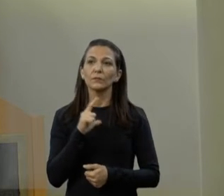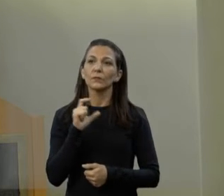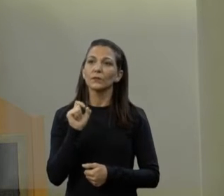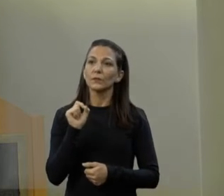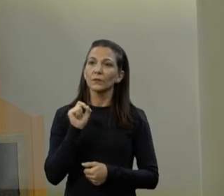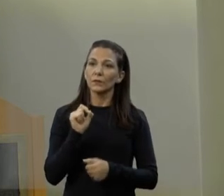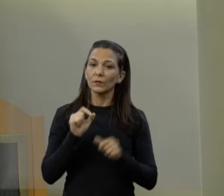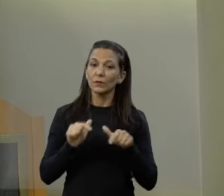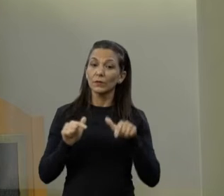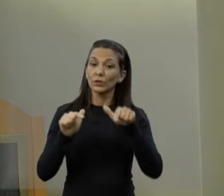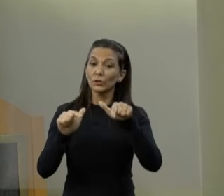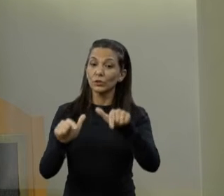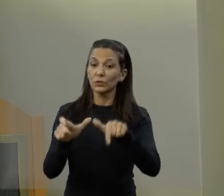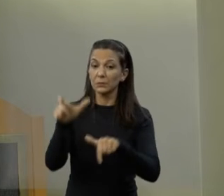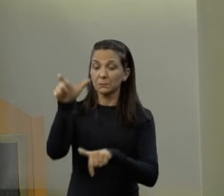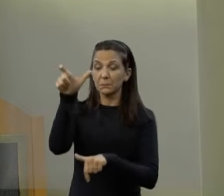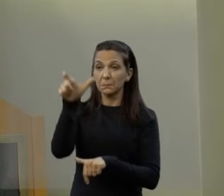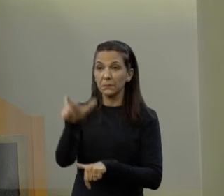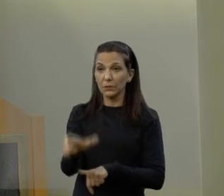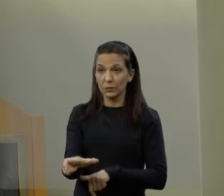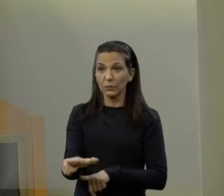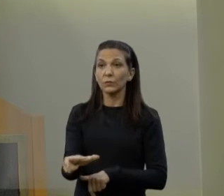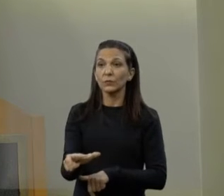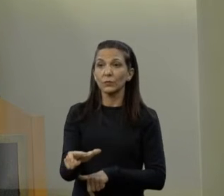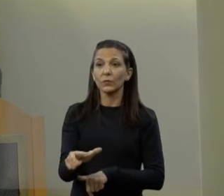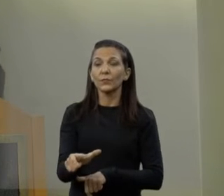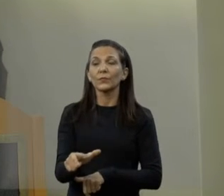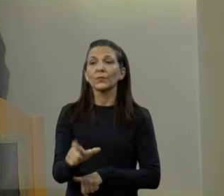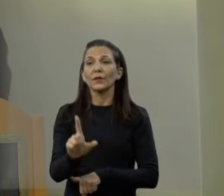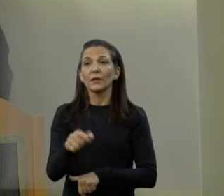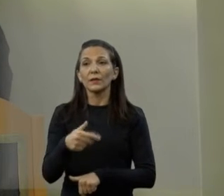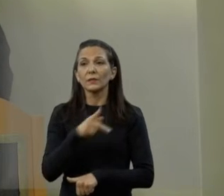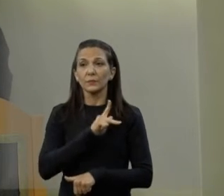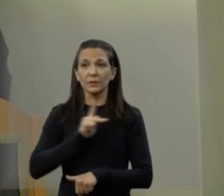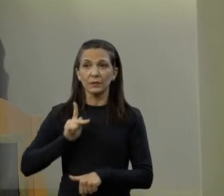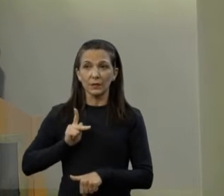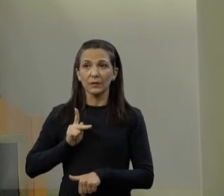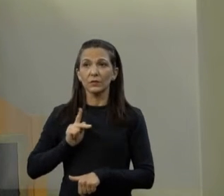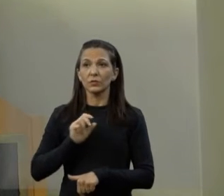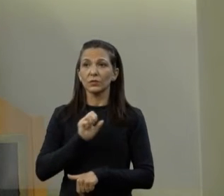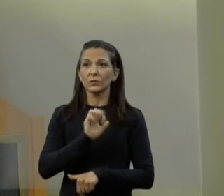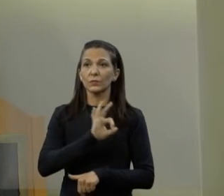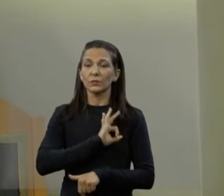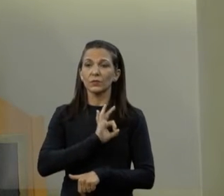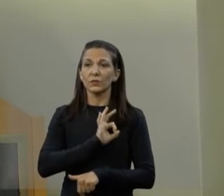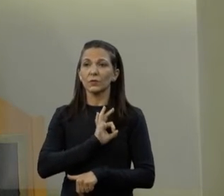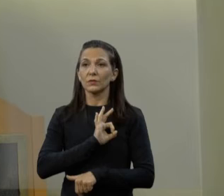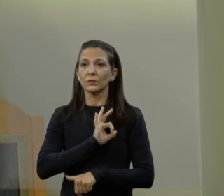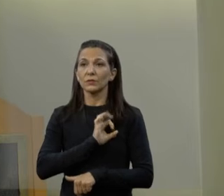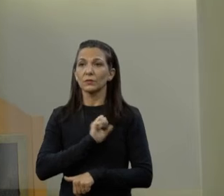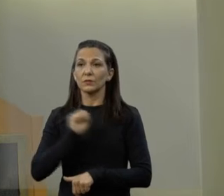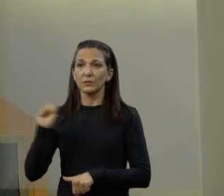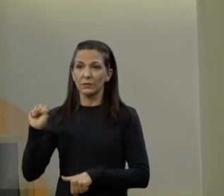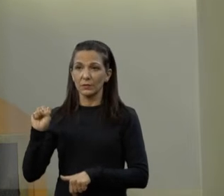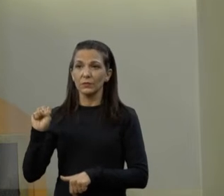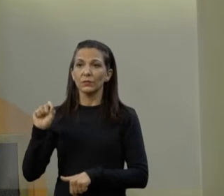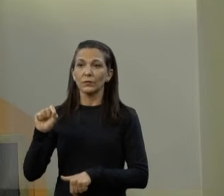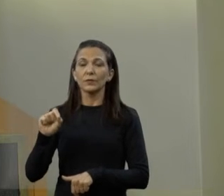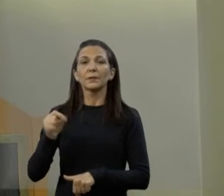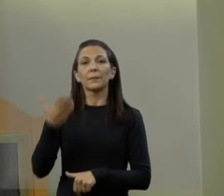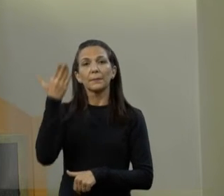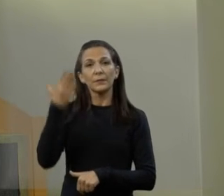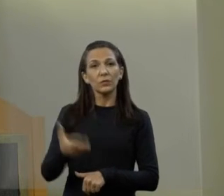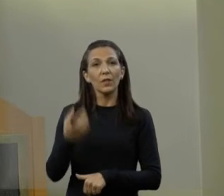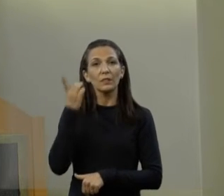entrega de título da autoria do ex-presidente durante Santana o deputado federal Baleia Rossi na quero agradecer a